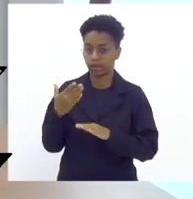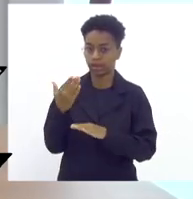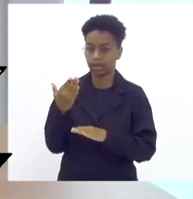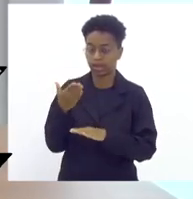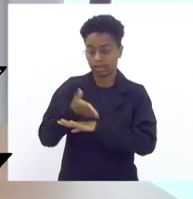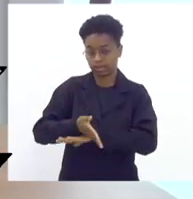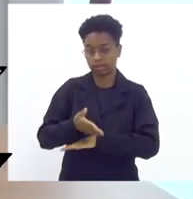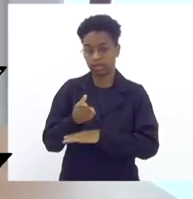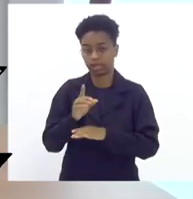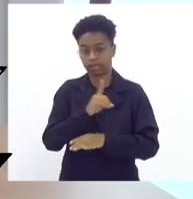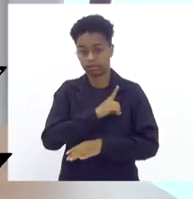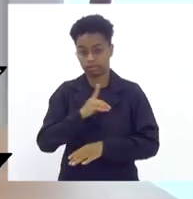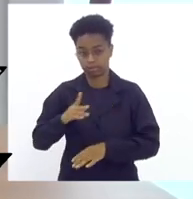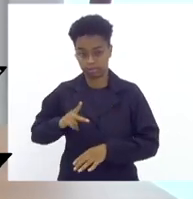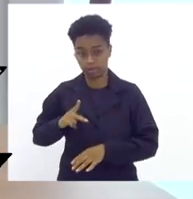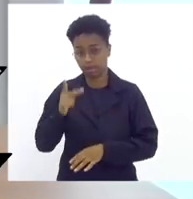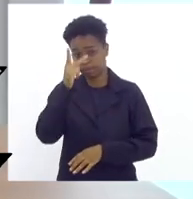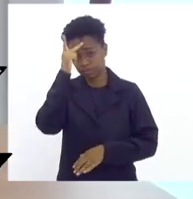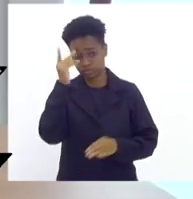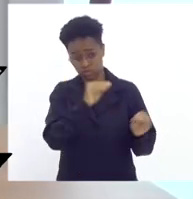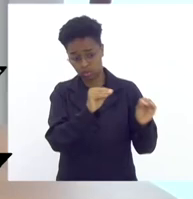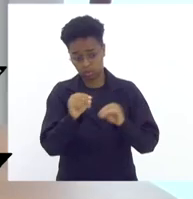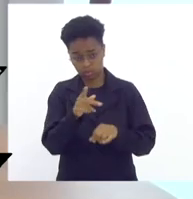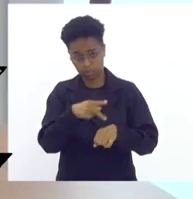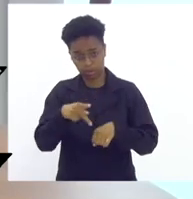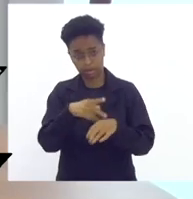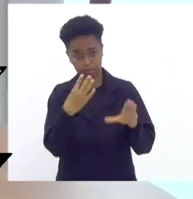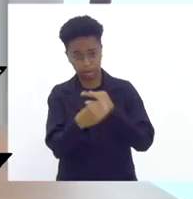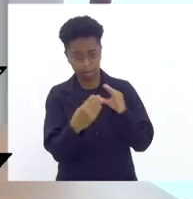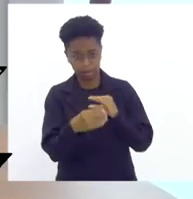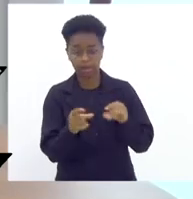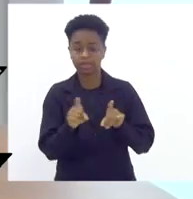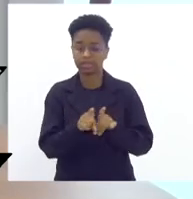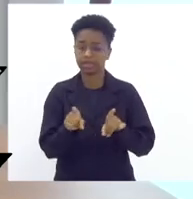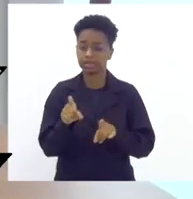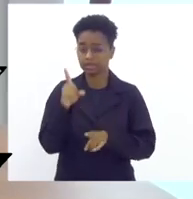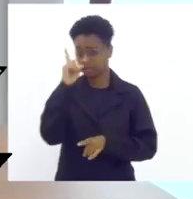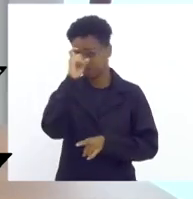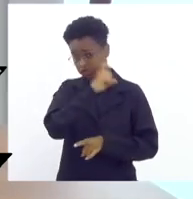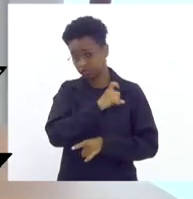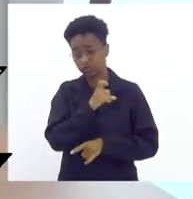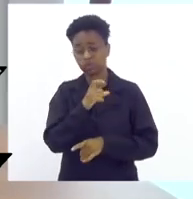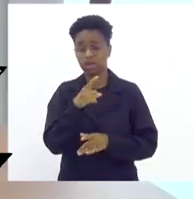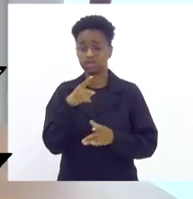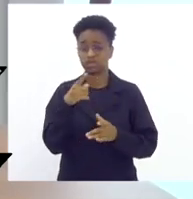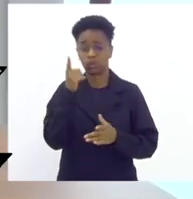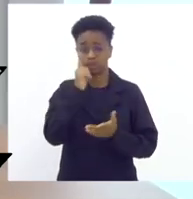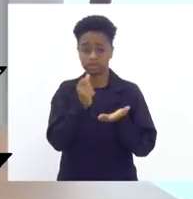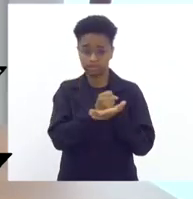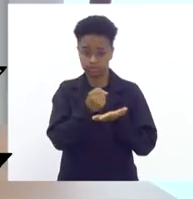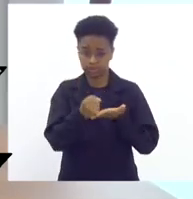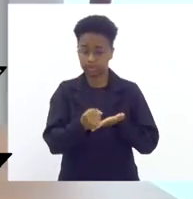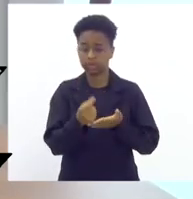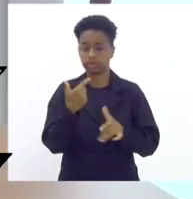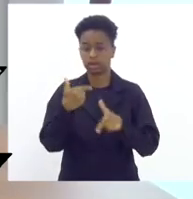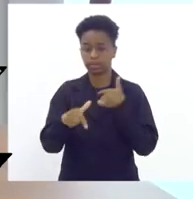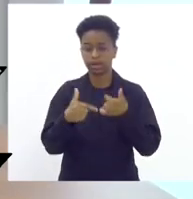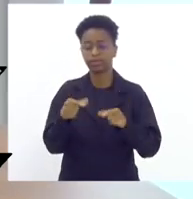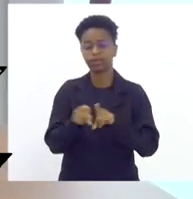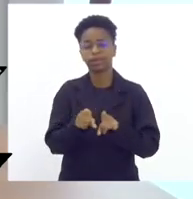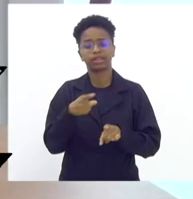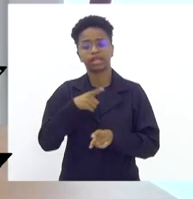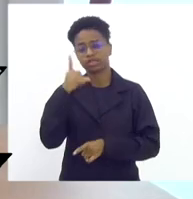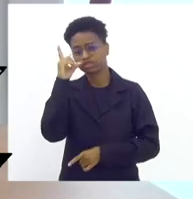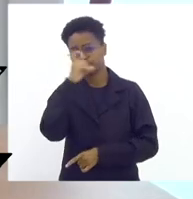Pública da União os refugiados tinham uma dificuldade muito grande de expedição da carteira de trabalho os refugiados tinham uma dificuldade